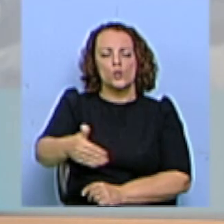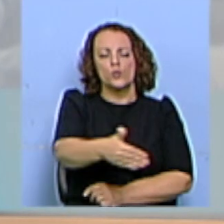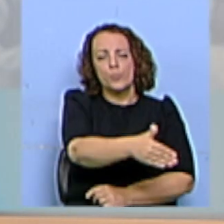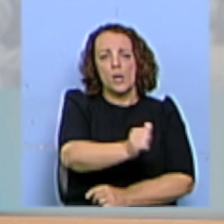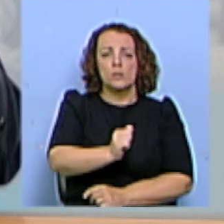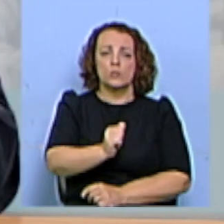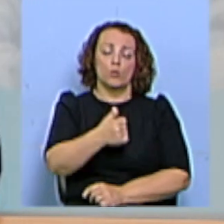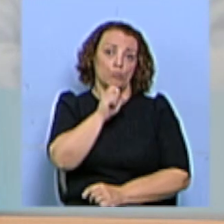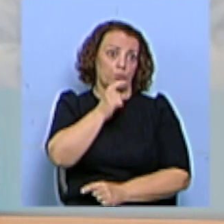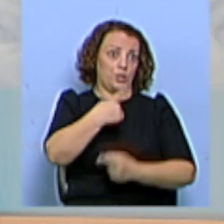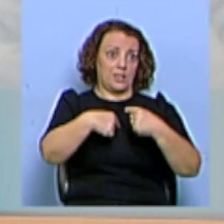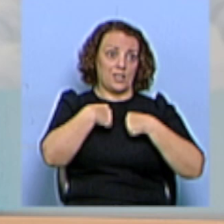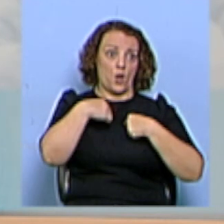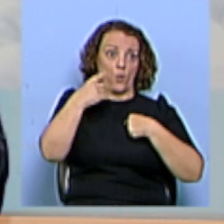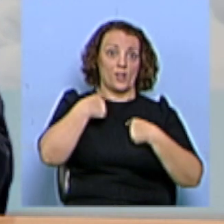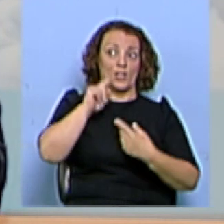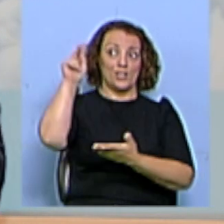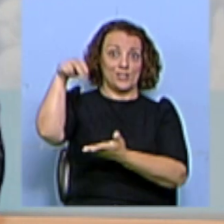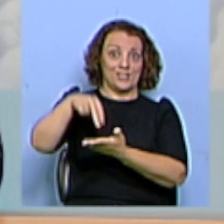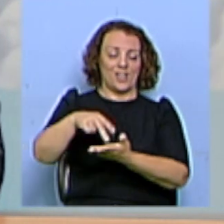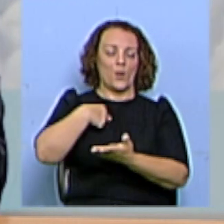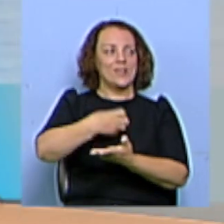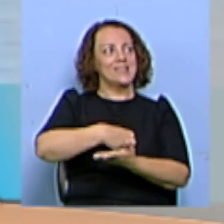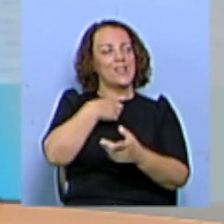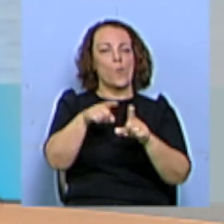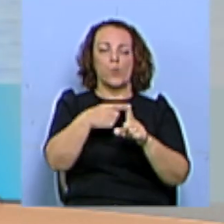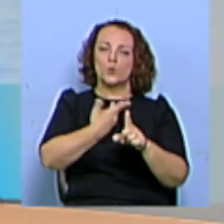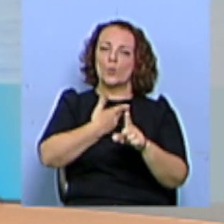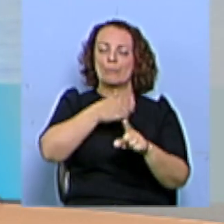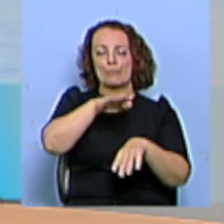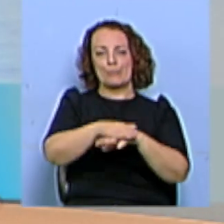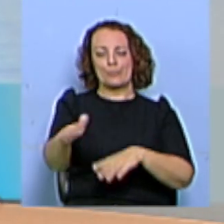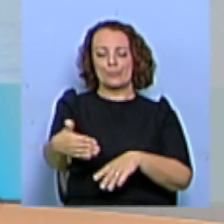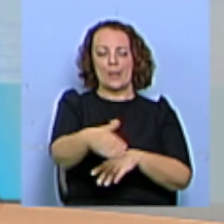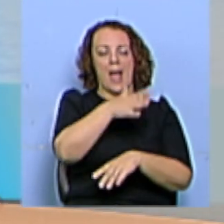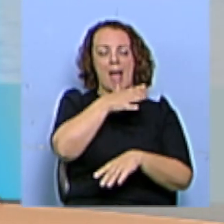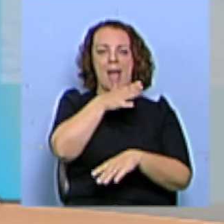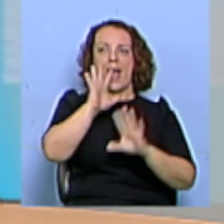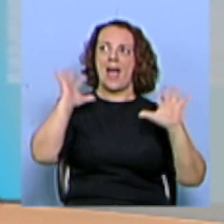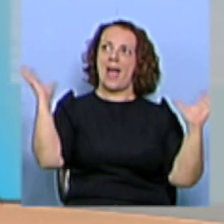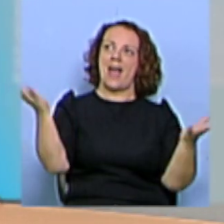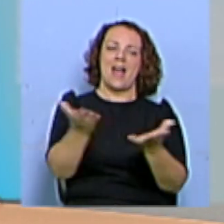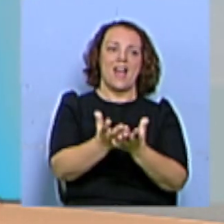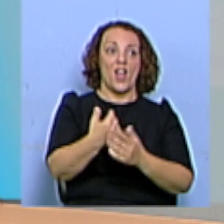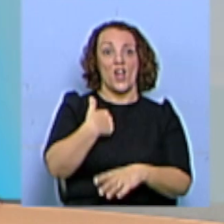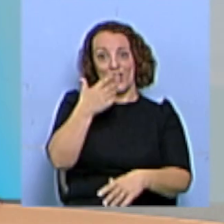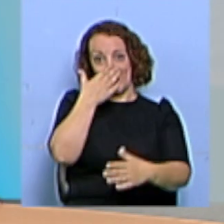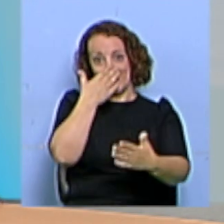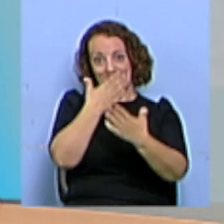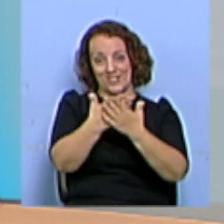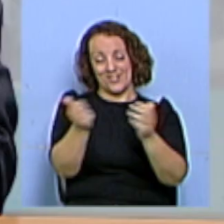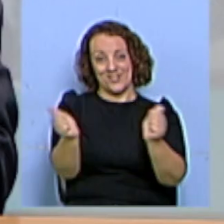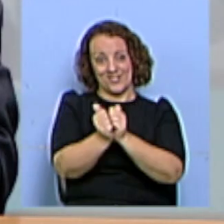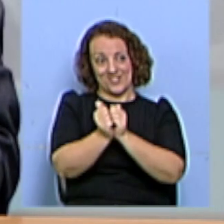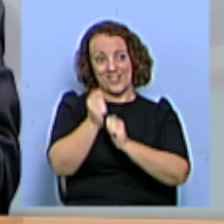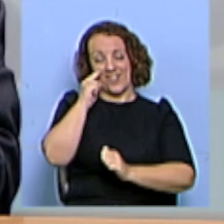eu na Terra Santa sinto-me um bocadinho como um peixe na água. Exatamente. E eu já o pude demonstrar lá consigo também numa viagem